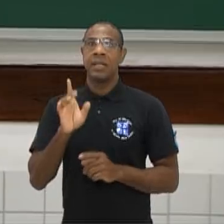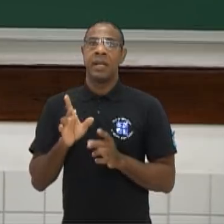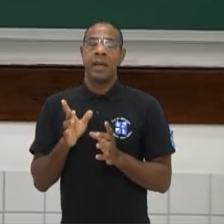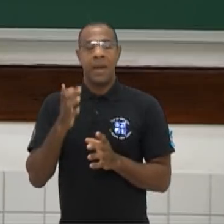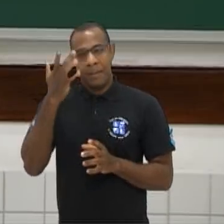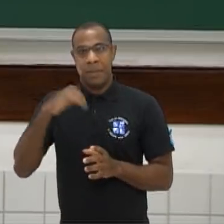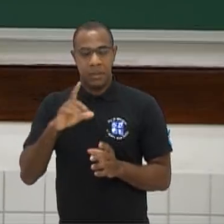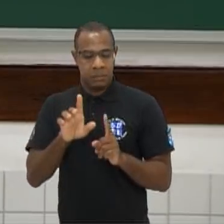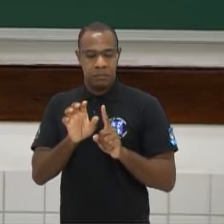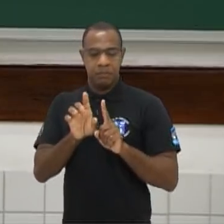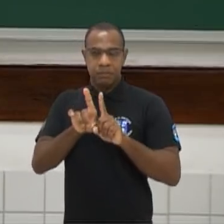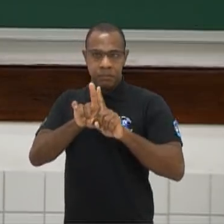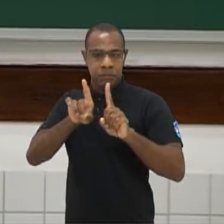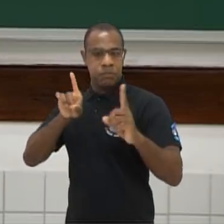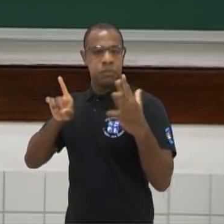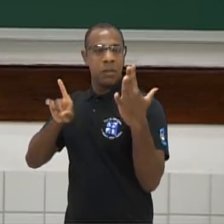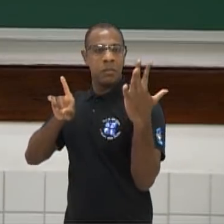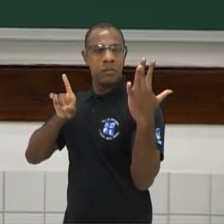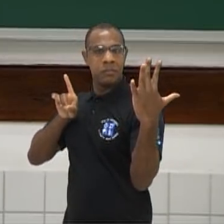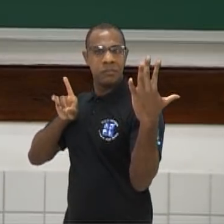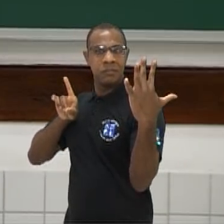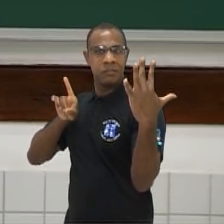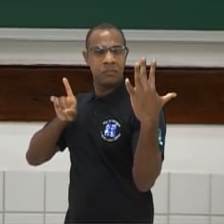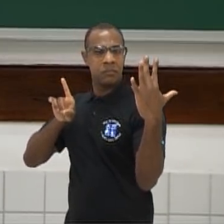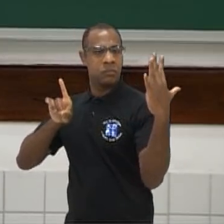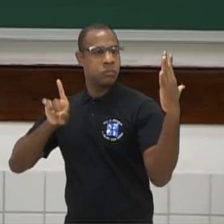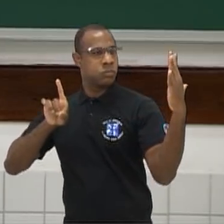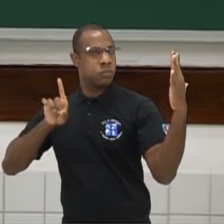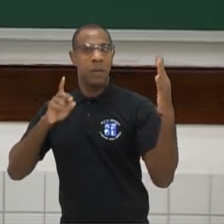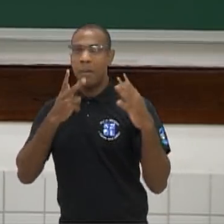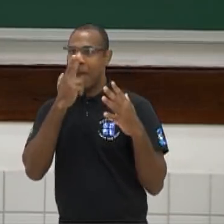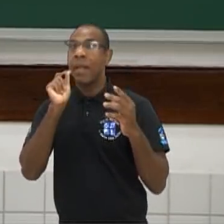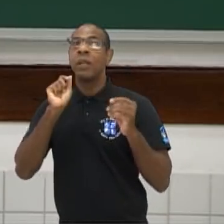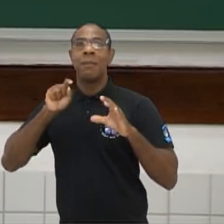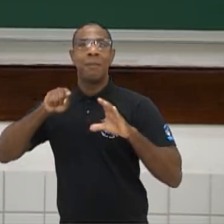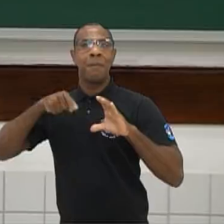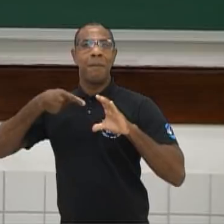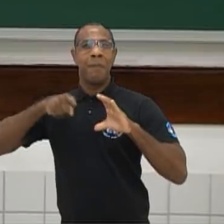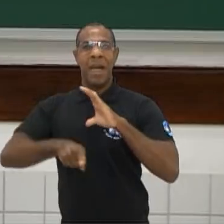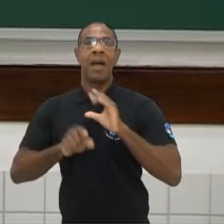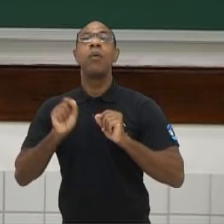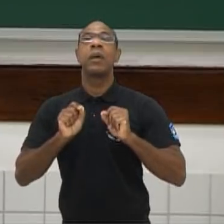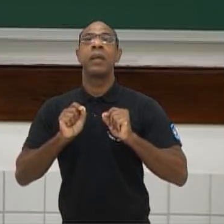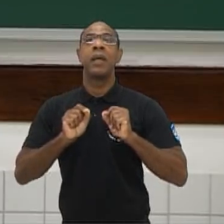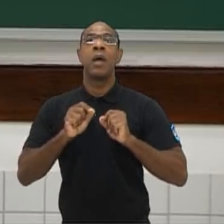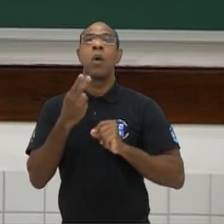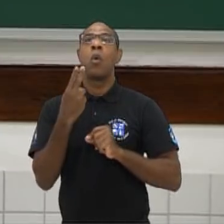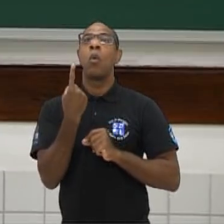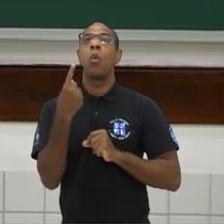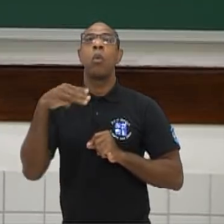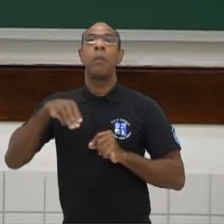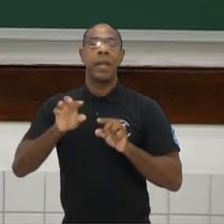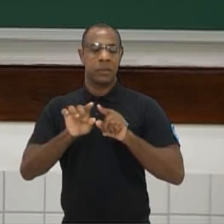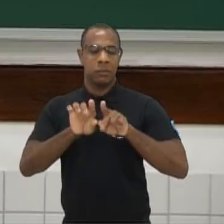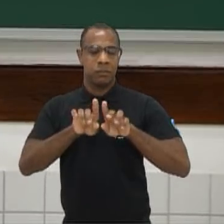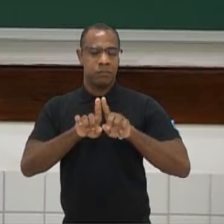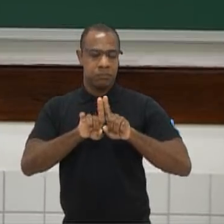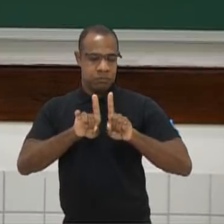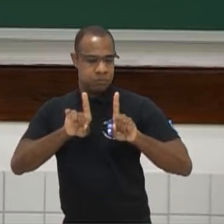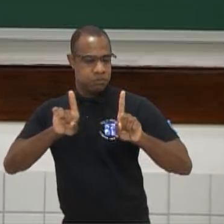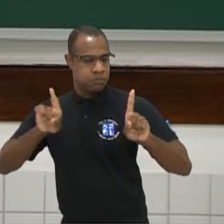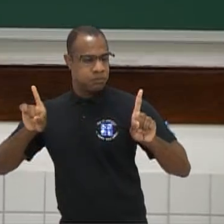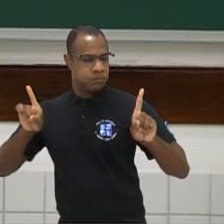do espelho, a imagem é como se ela tivesse uma profundidade também de 1 metro. Então, 1 metro da pessoa até o